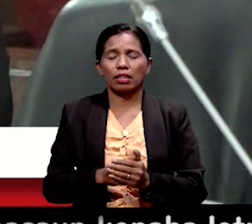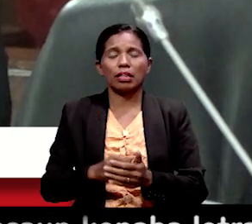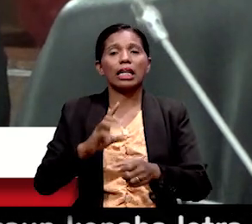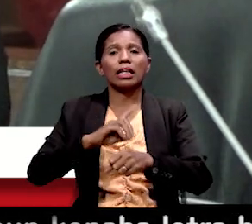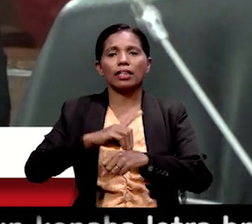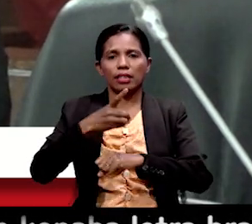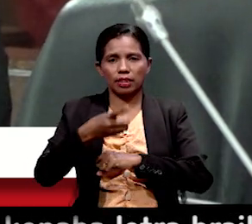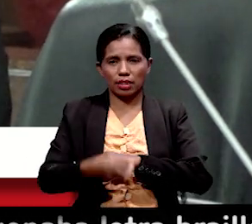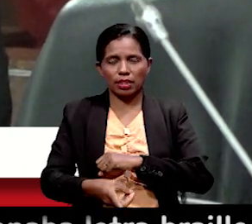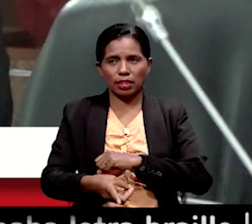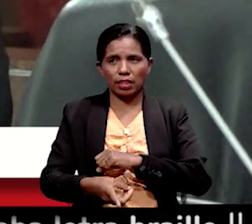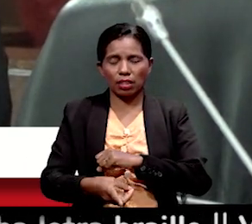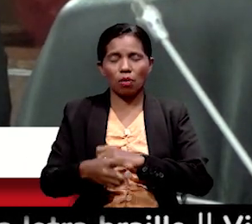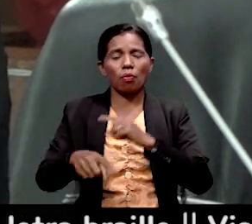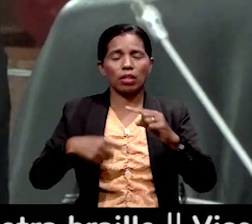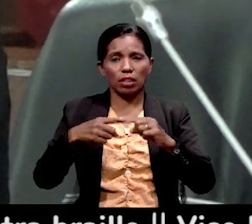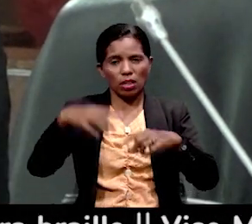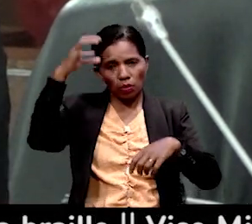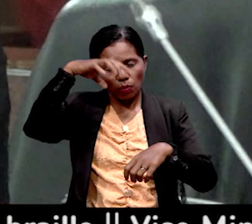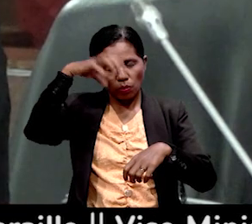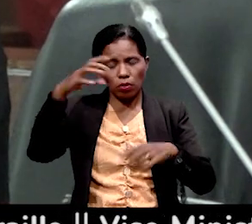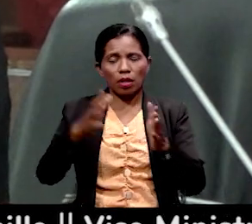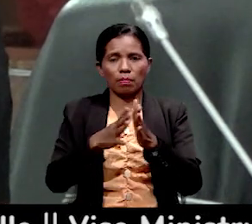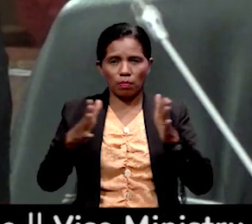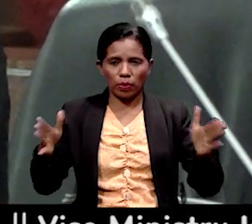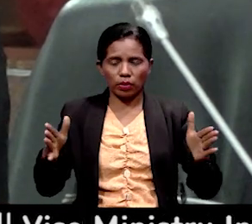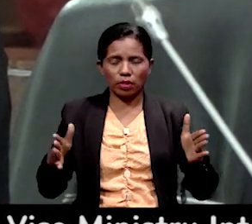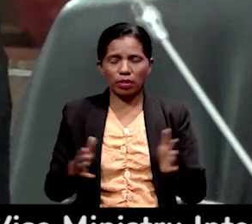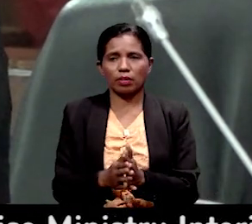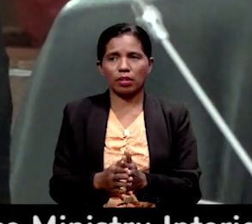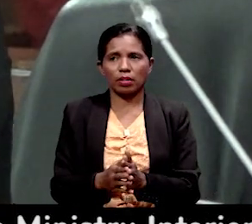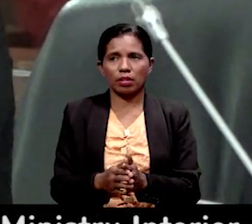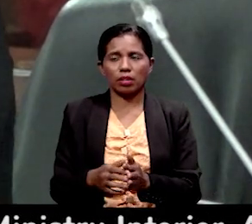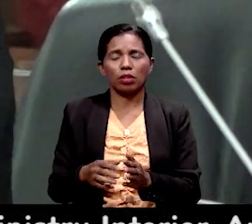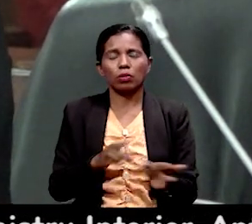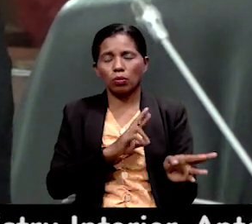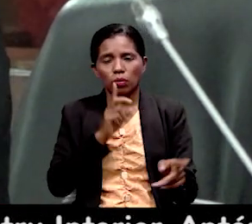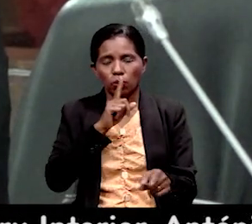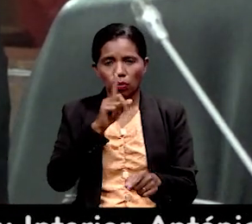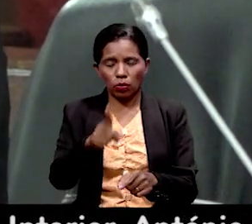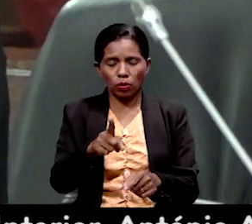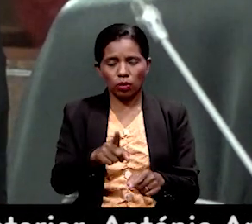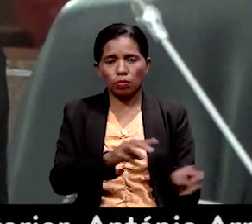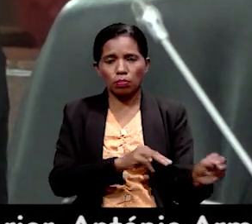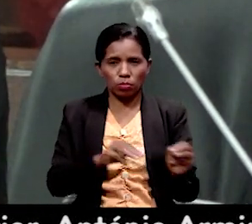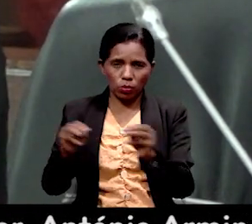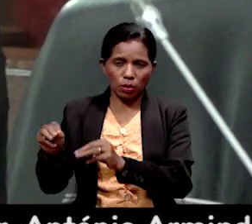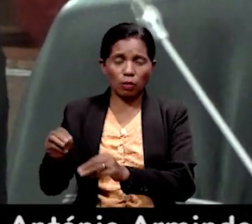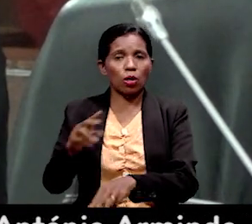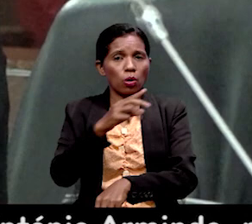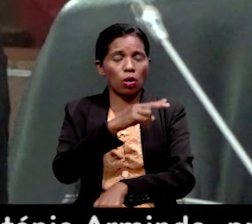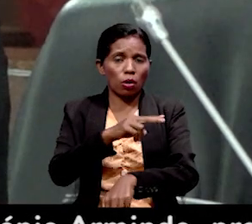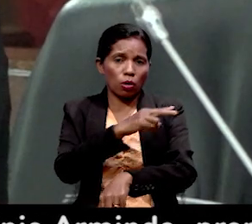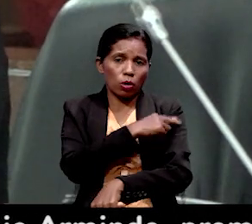inundação, para ir a udan tal bom, pronto vacina, tiro los tal e hospital Guira Valadares, sira carec muda, e a